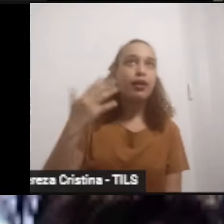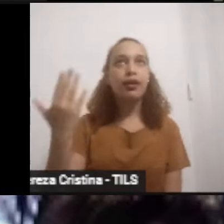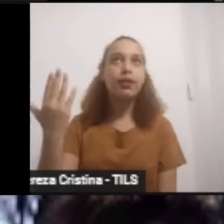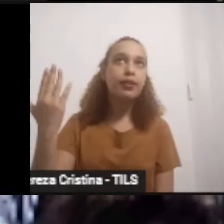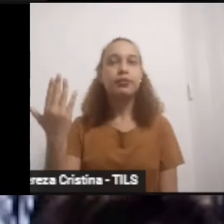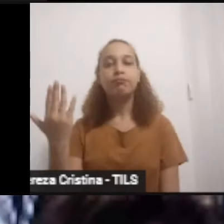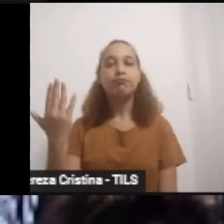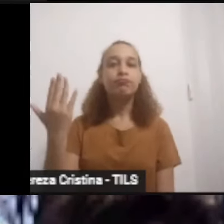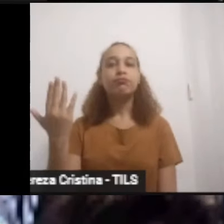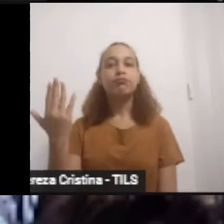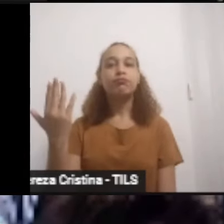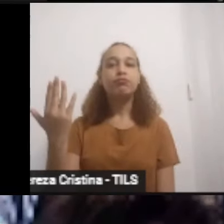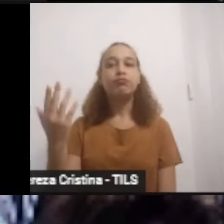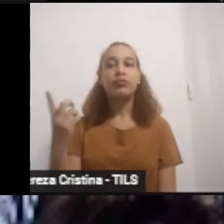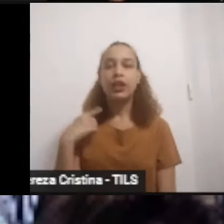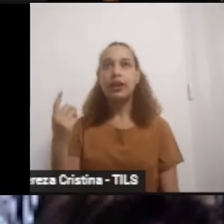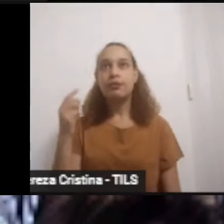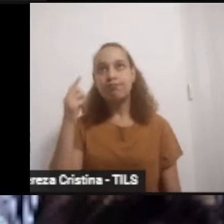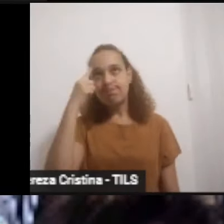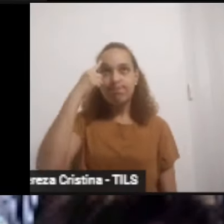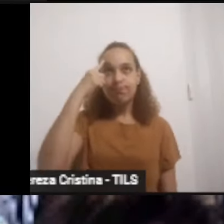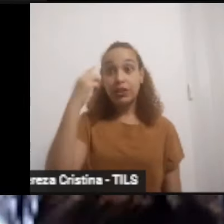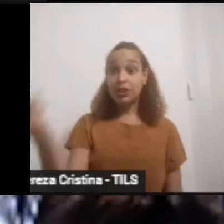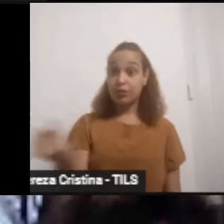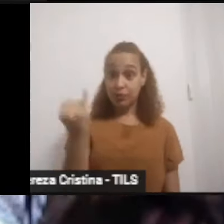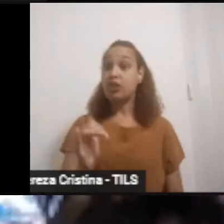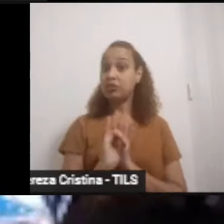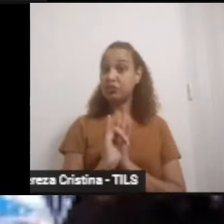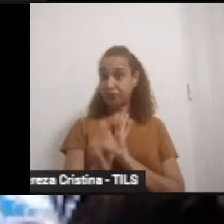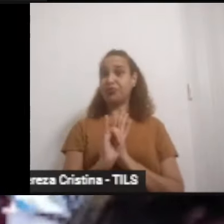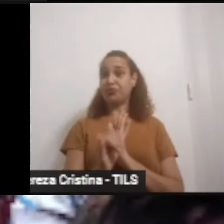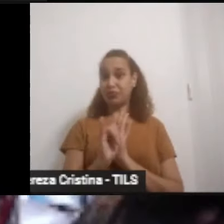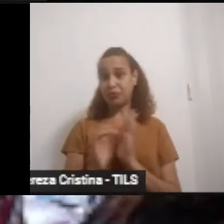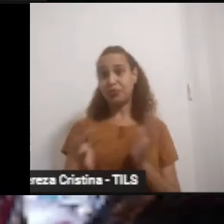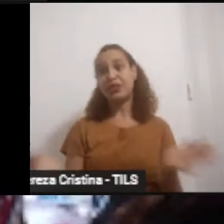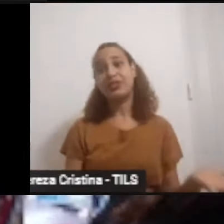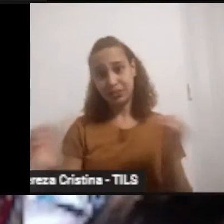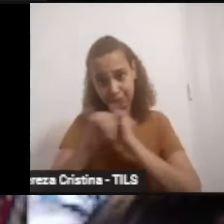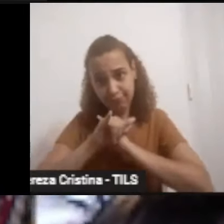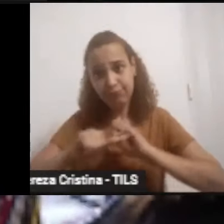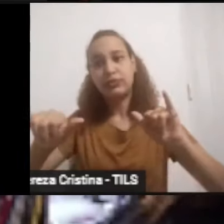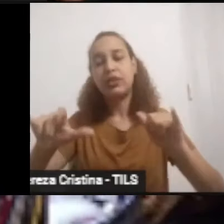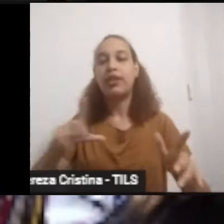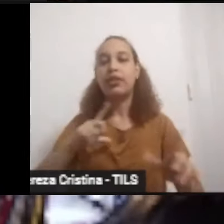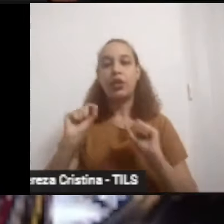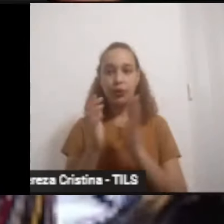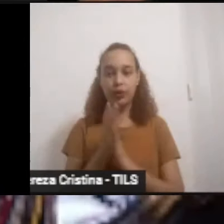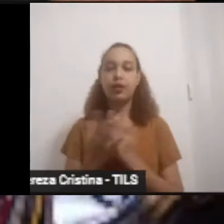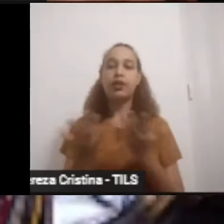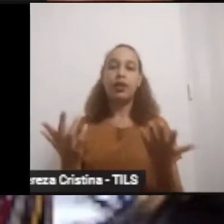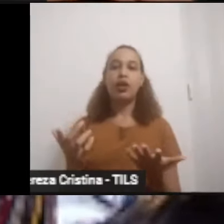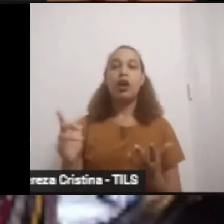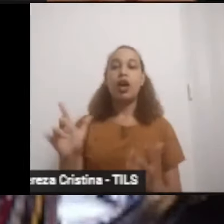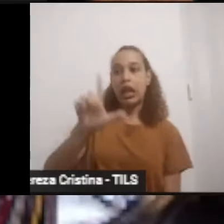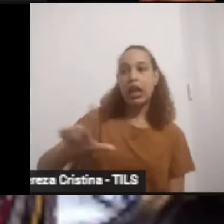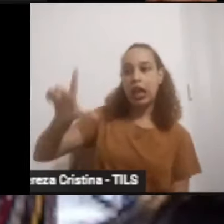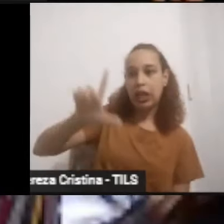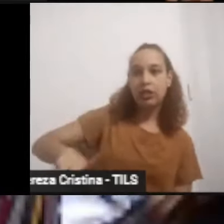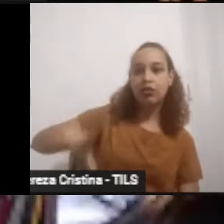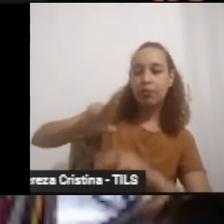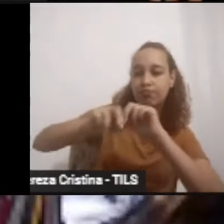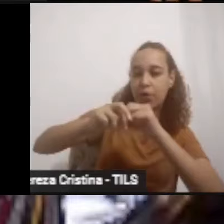em algum nível, uma pegada muito importante informativa, né? Ele tem esses recursos literários, mas ele tem uma